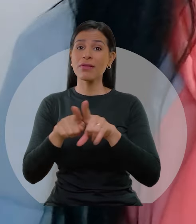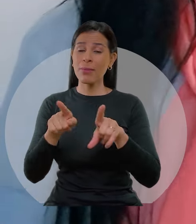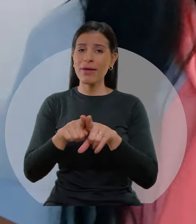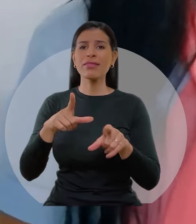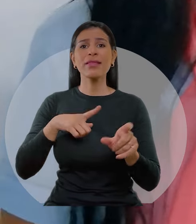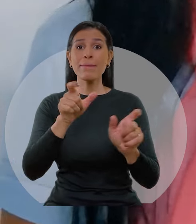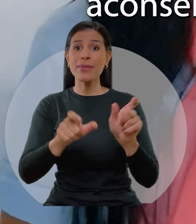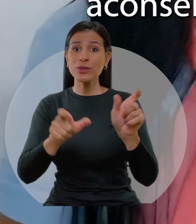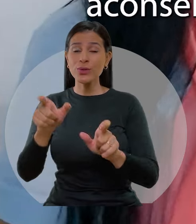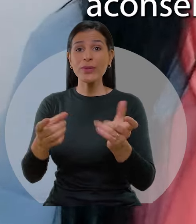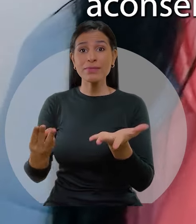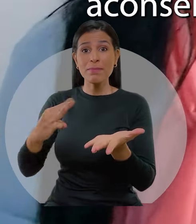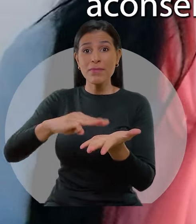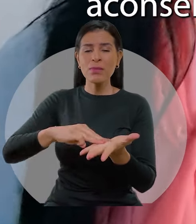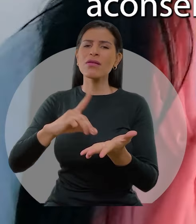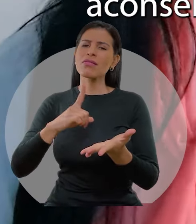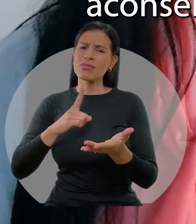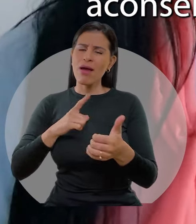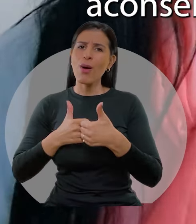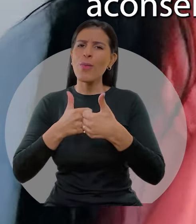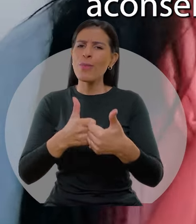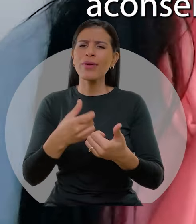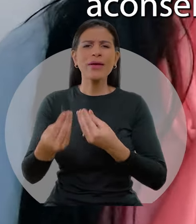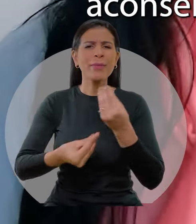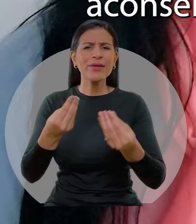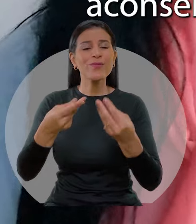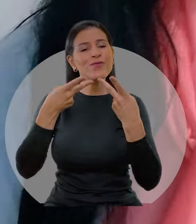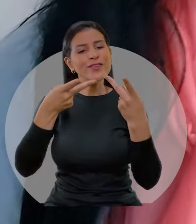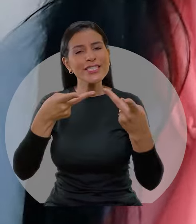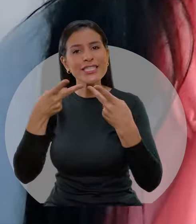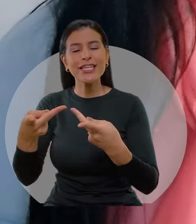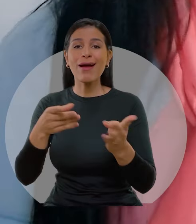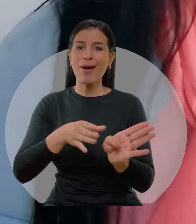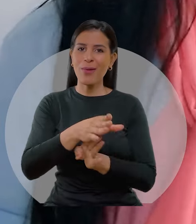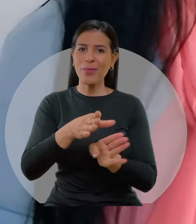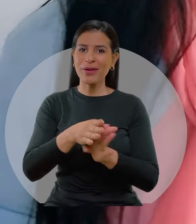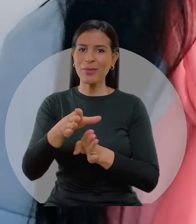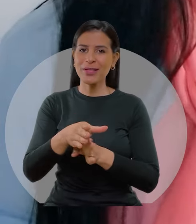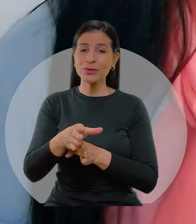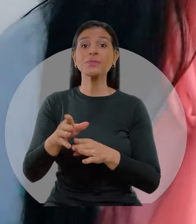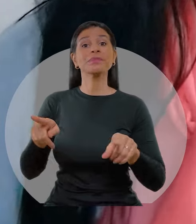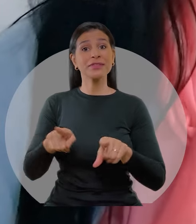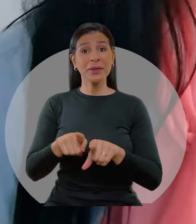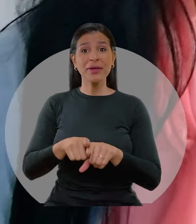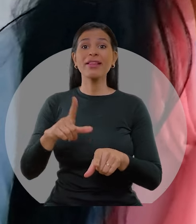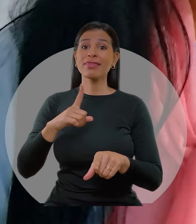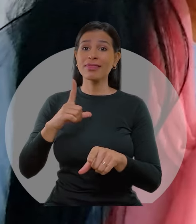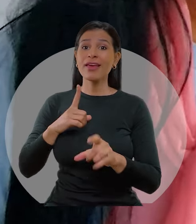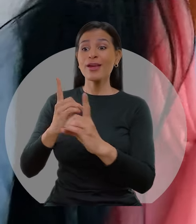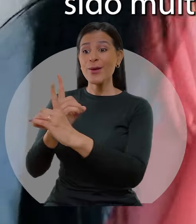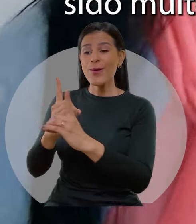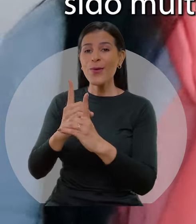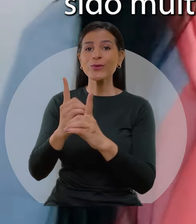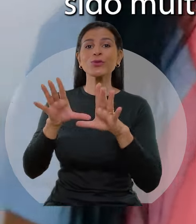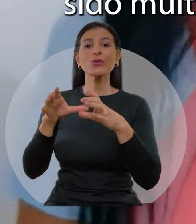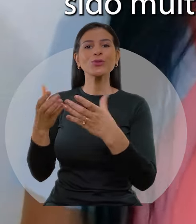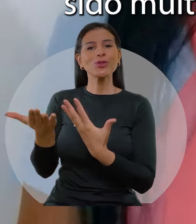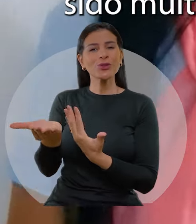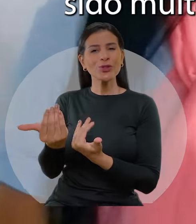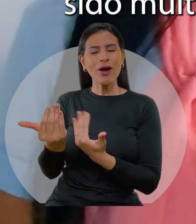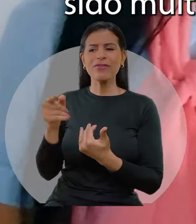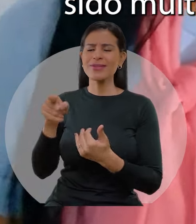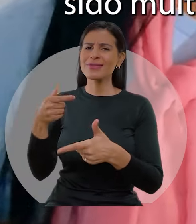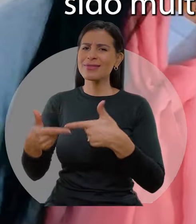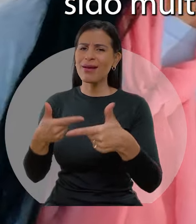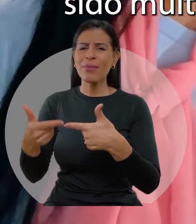acompanhamento aos membros com visitas e aconselhamentos. Temos também encontro de jovens, um trabalho que tem